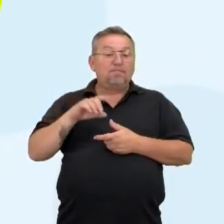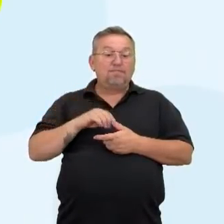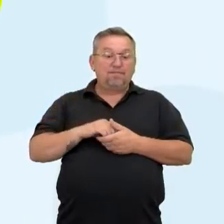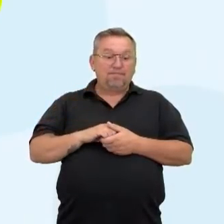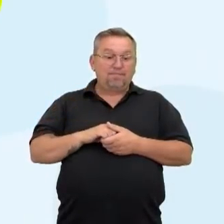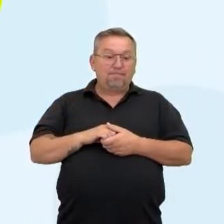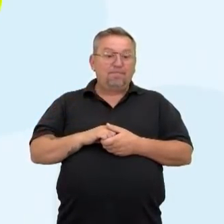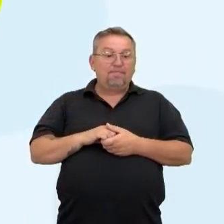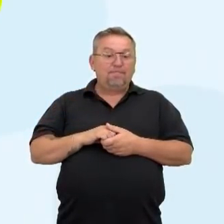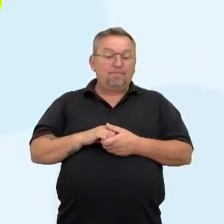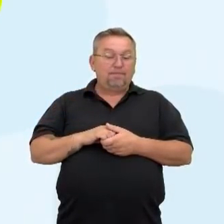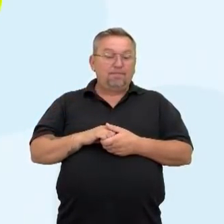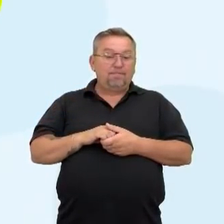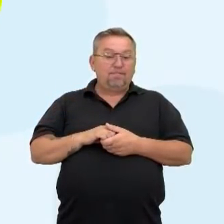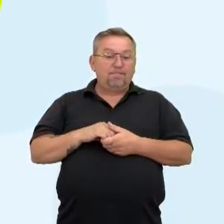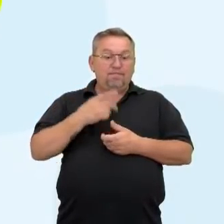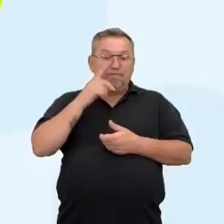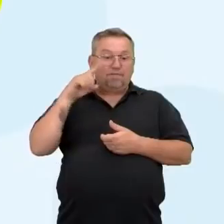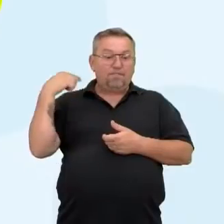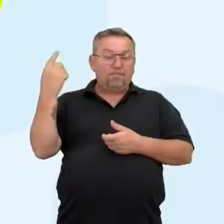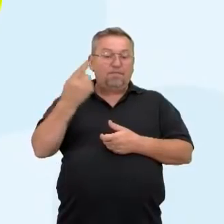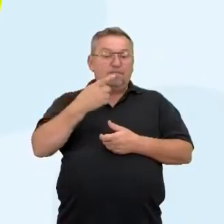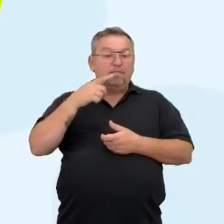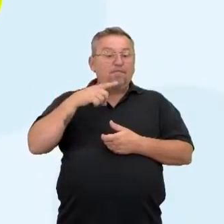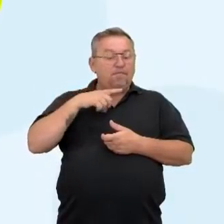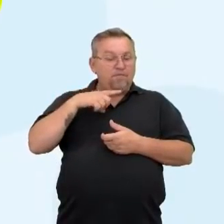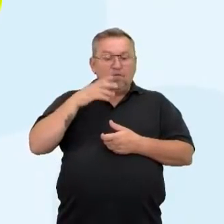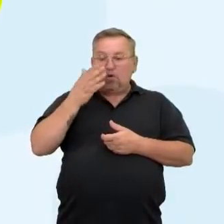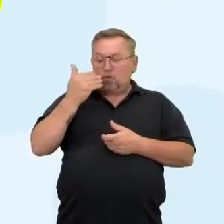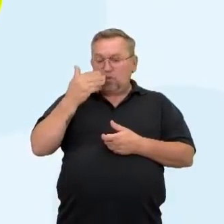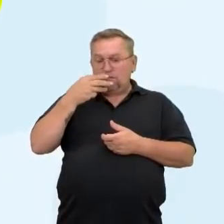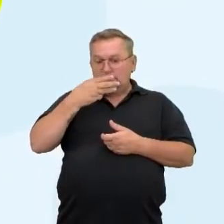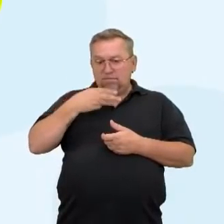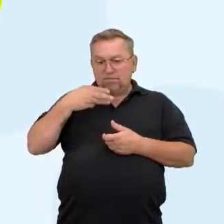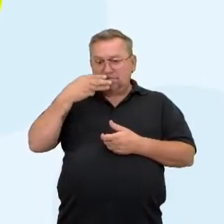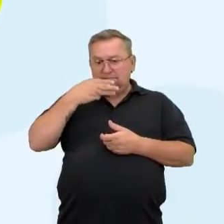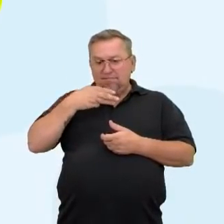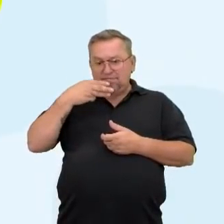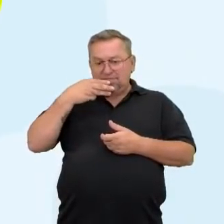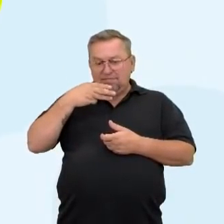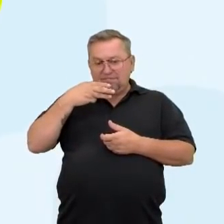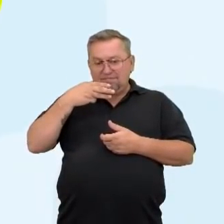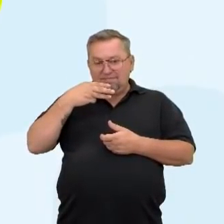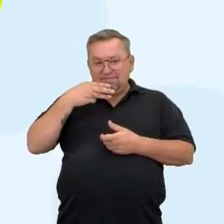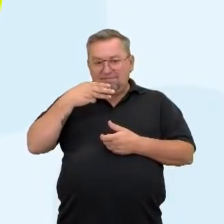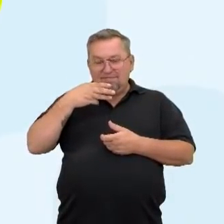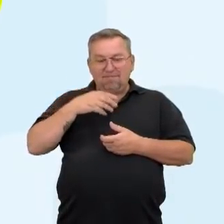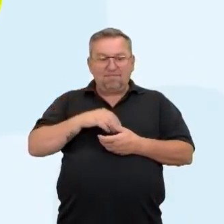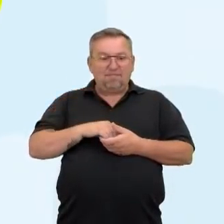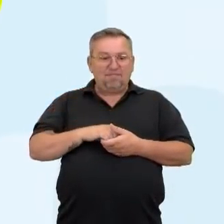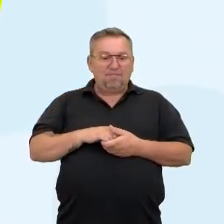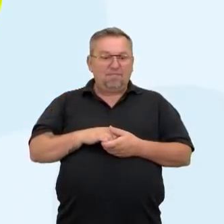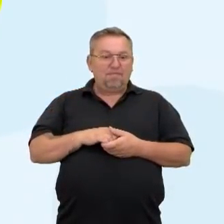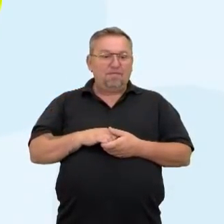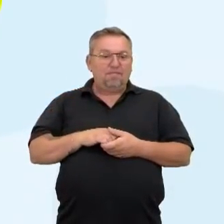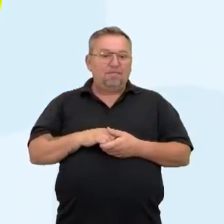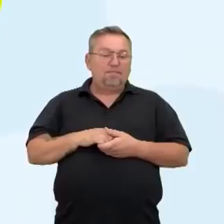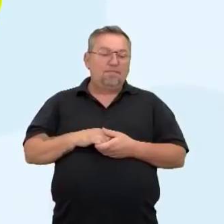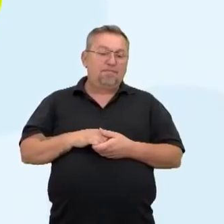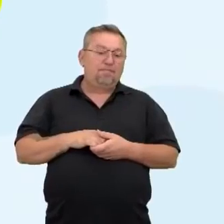estou falando como nós comemos tortino como prato de sobremesa, então what did you